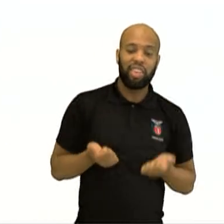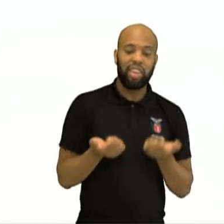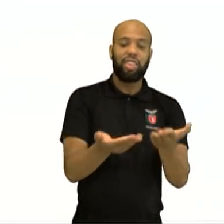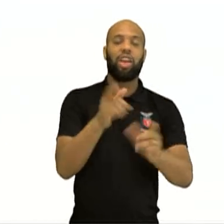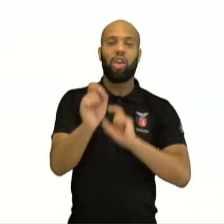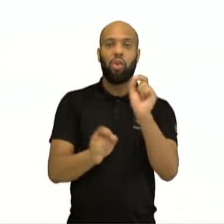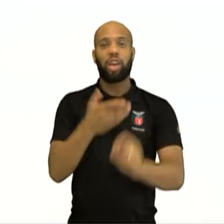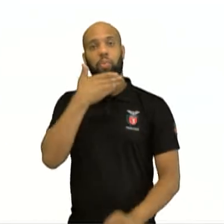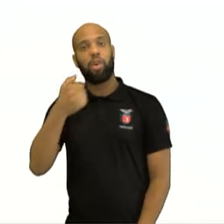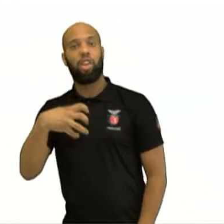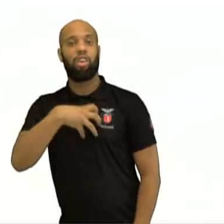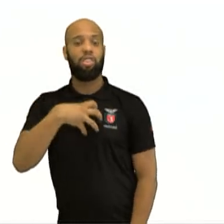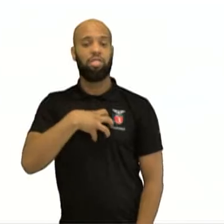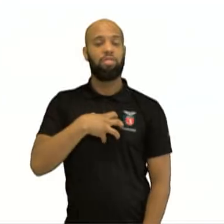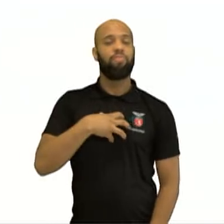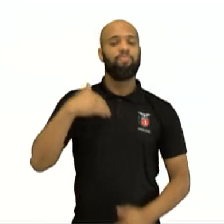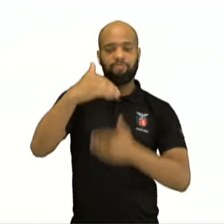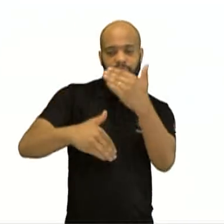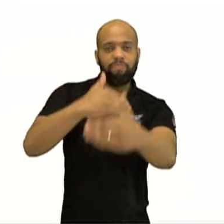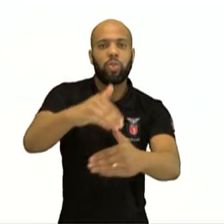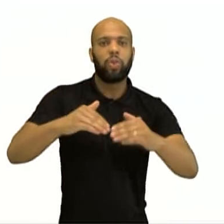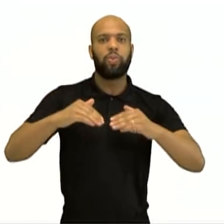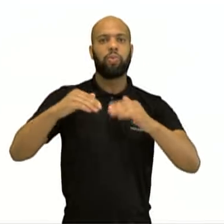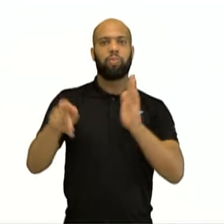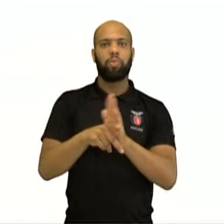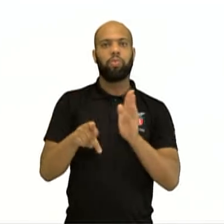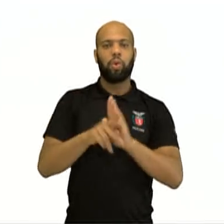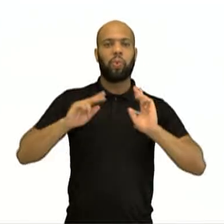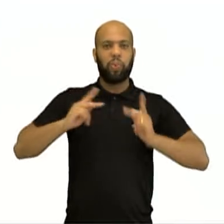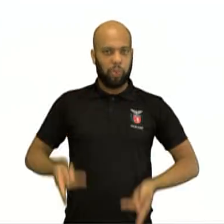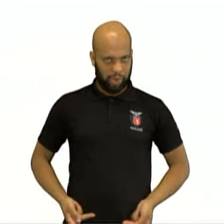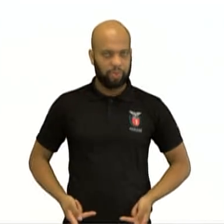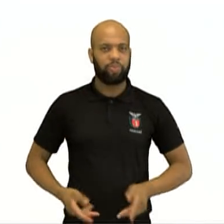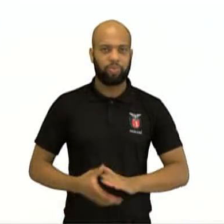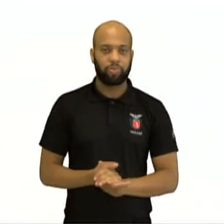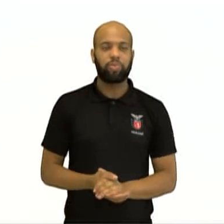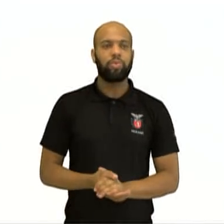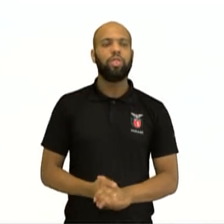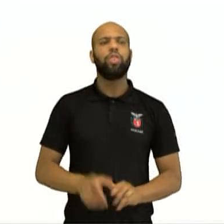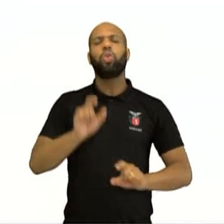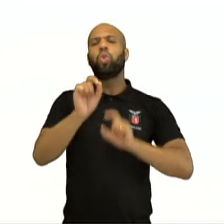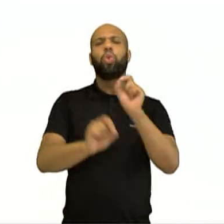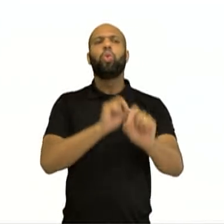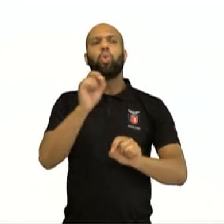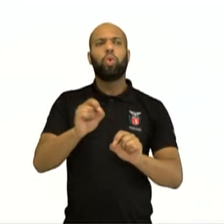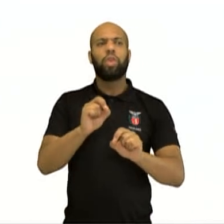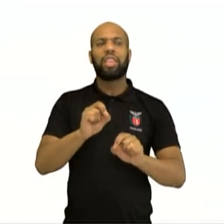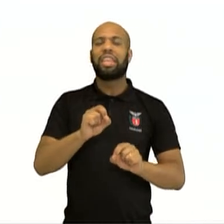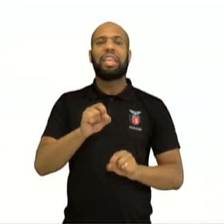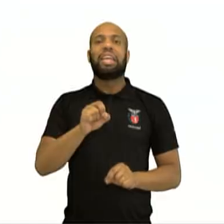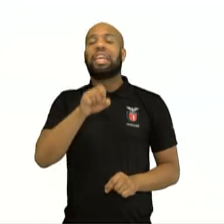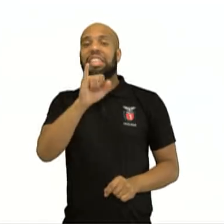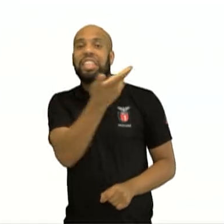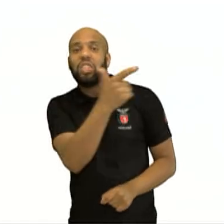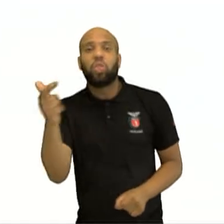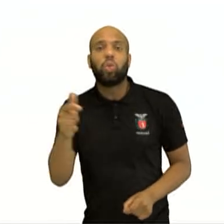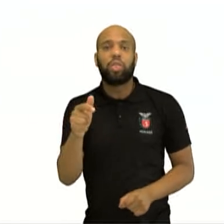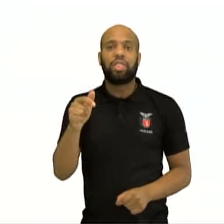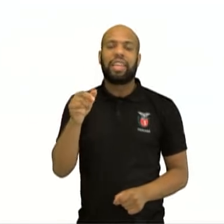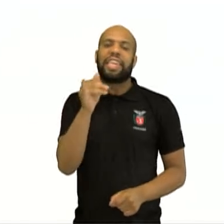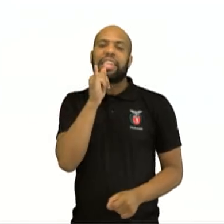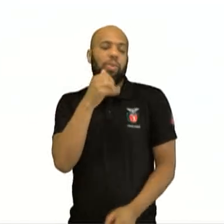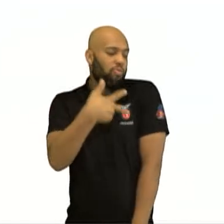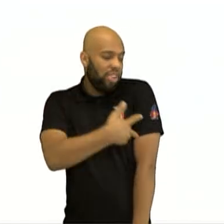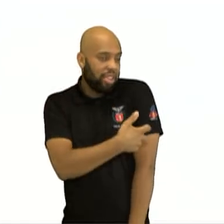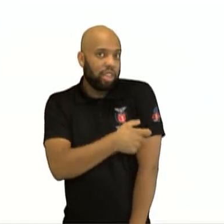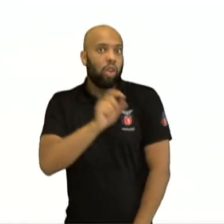melhores condições para o desenvolvimento da espécie humana. O que seria do mundo se nós não tivéssemos as